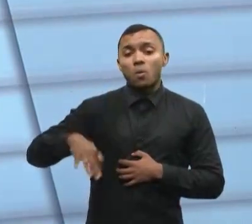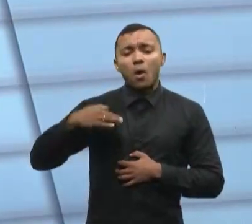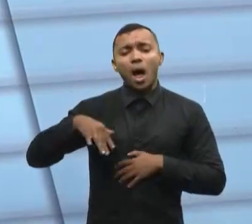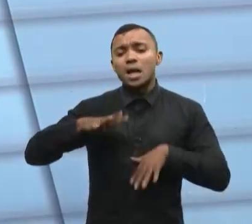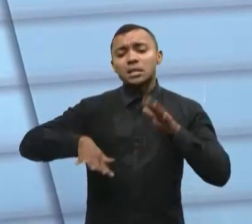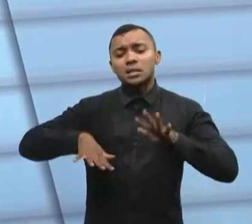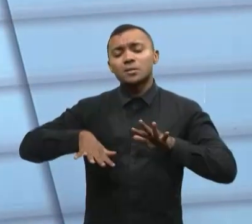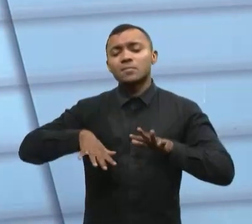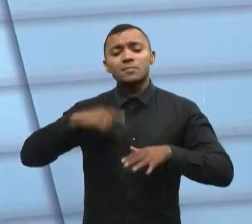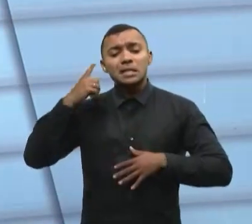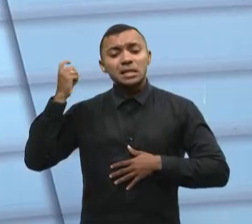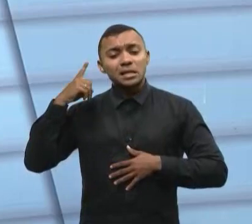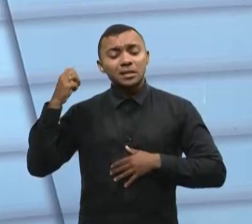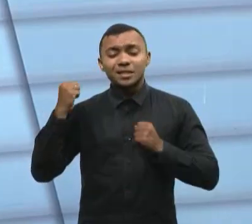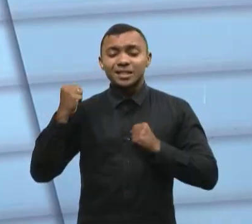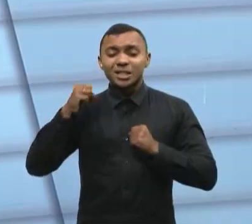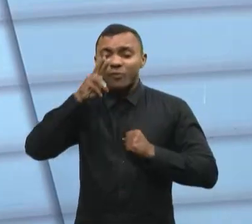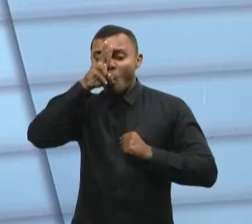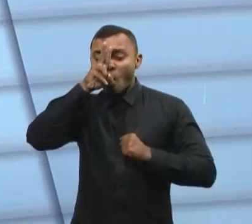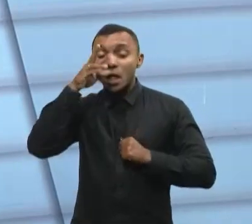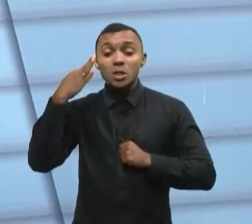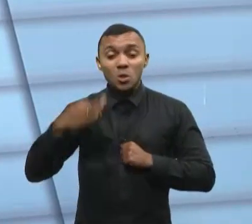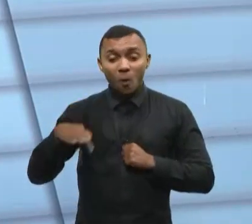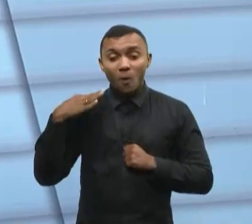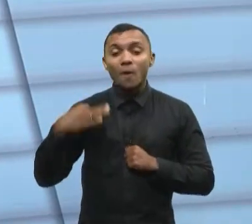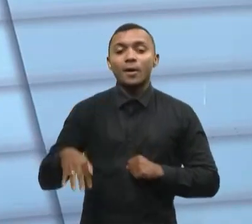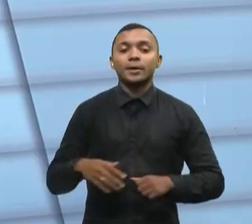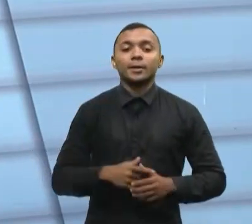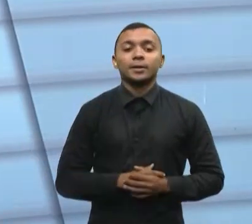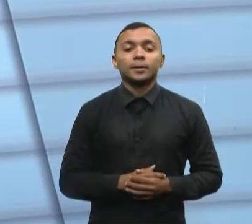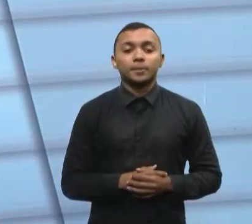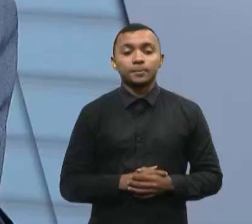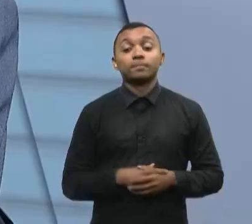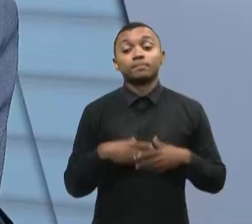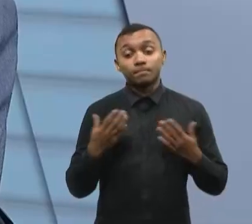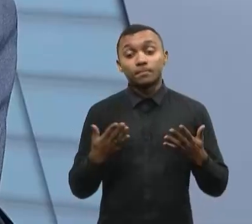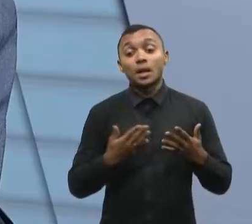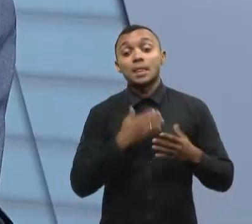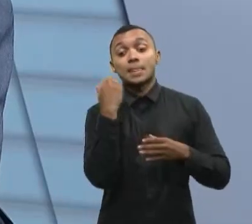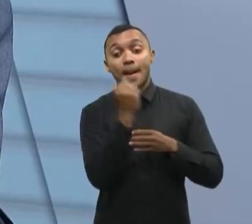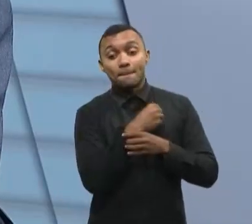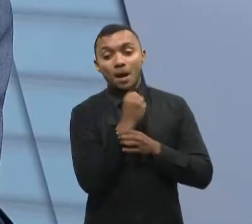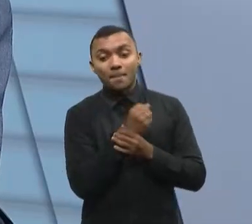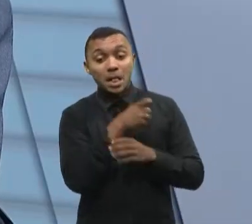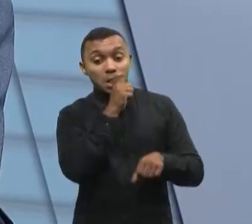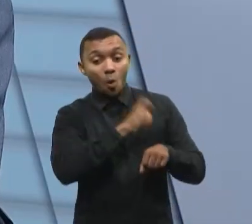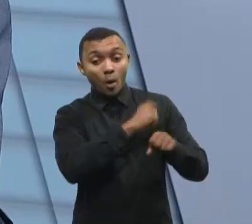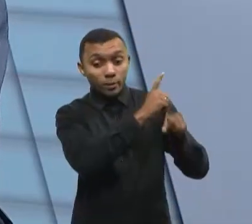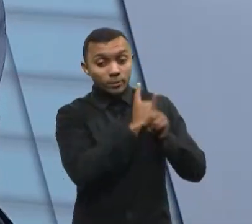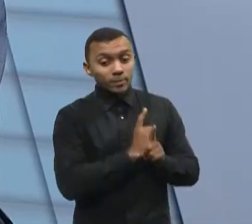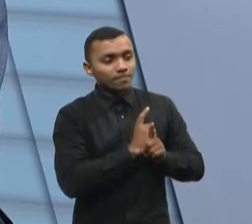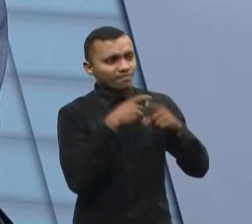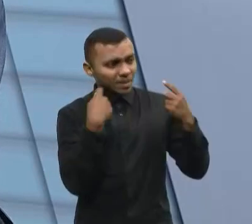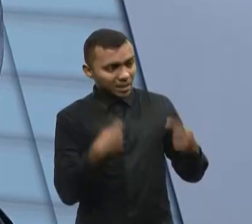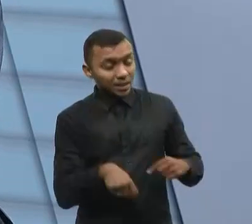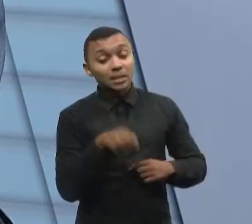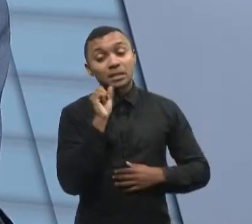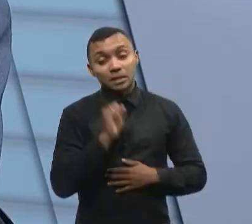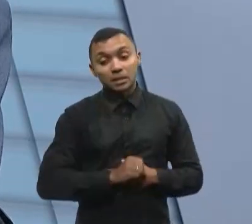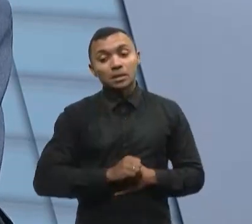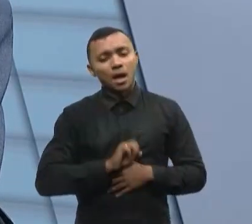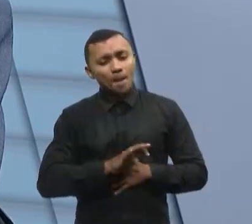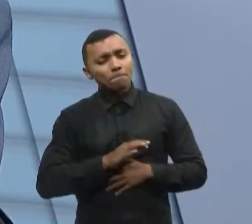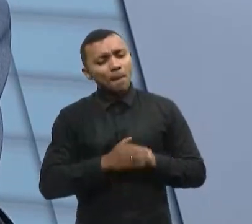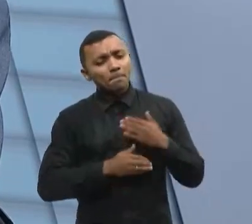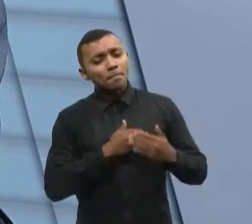incomodado, dói meu ouvido, né? Então... Então, na terapia, vocês precisam detectar isso, né? Aos exatamente. Poucos, vocês vão